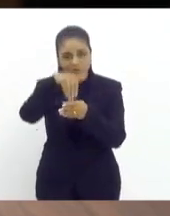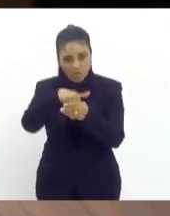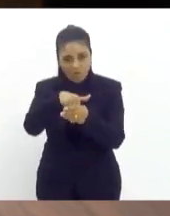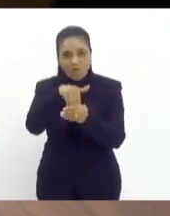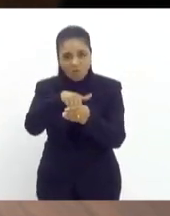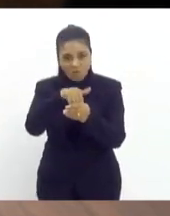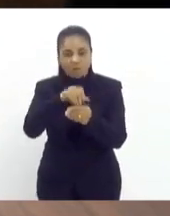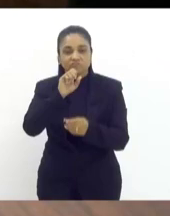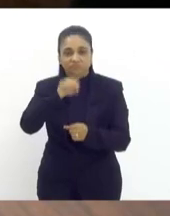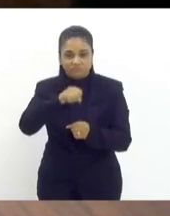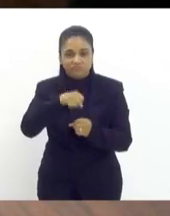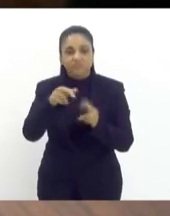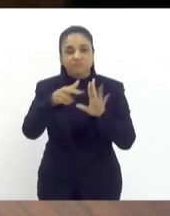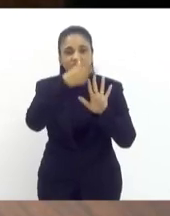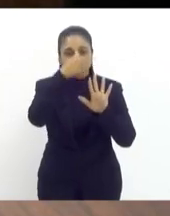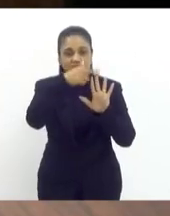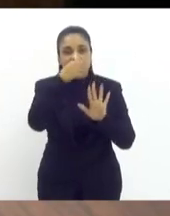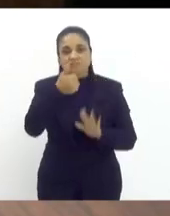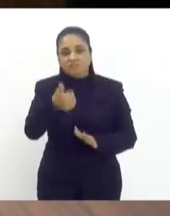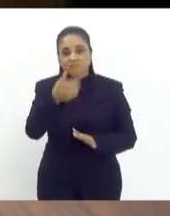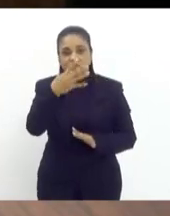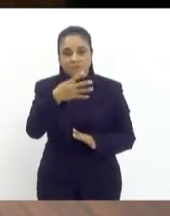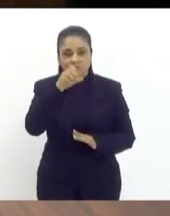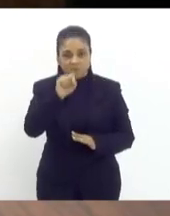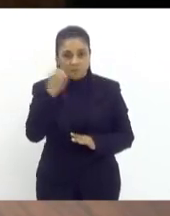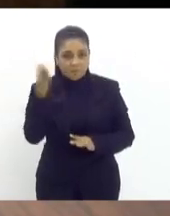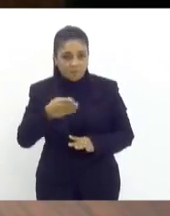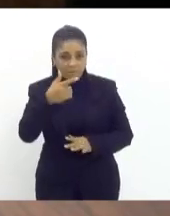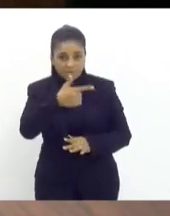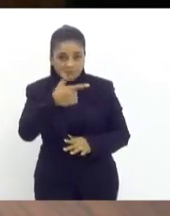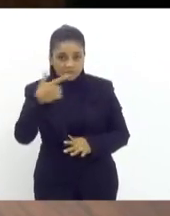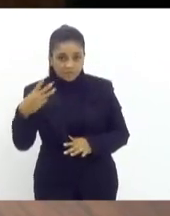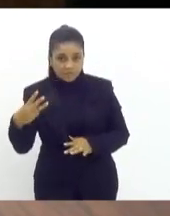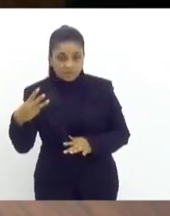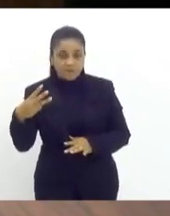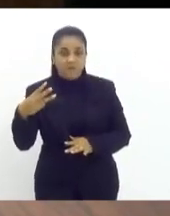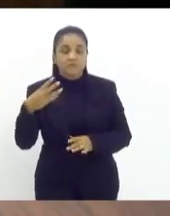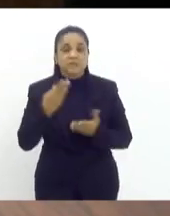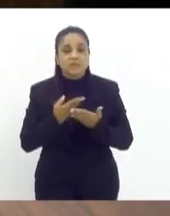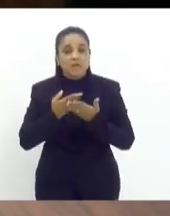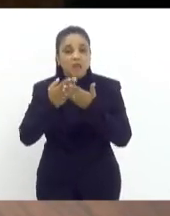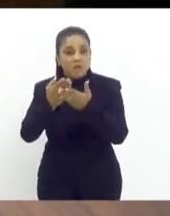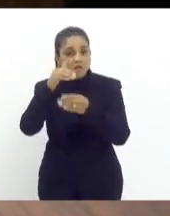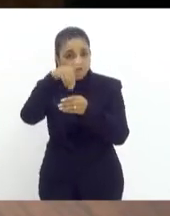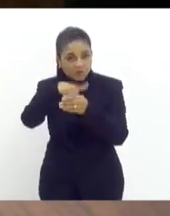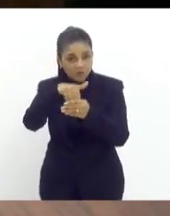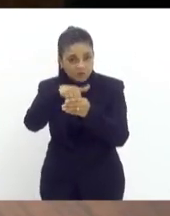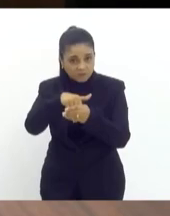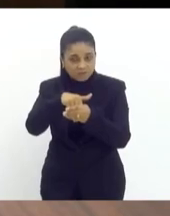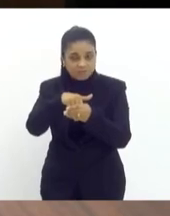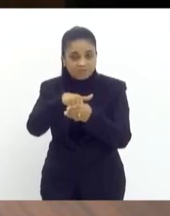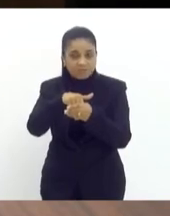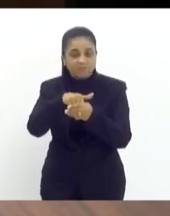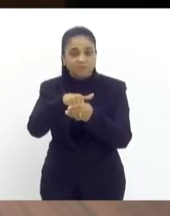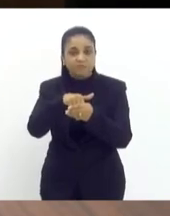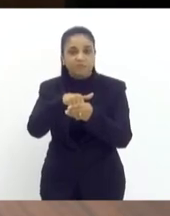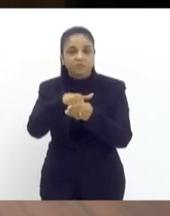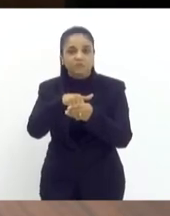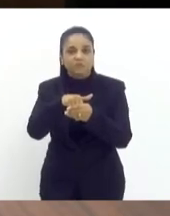148 de 23 isso encaminhando a votação favorável porque